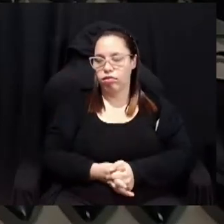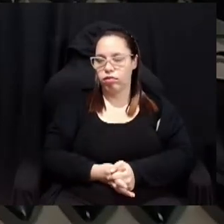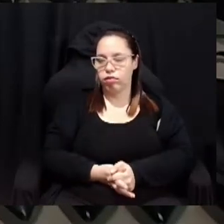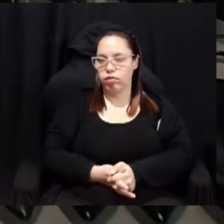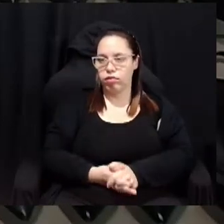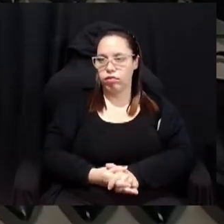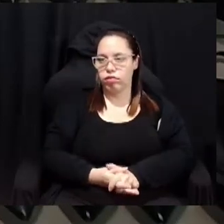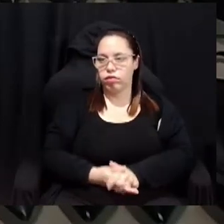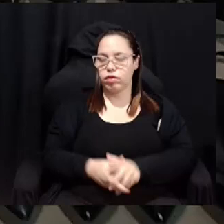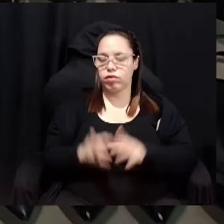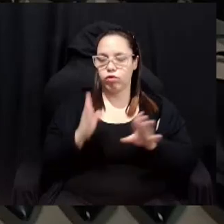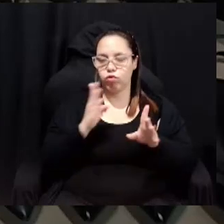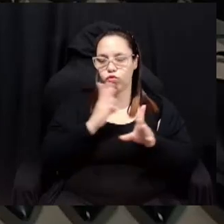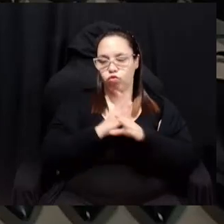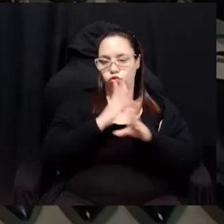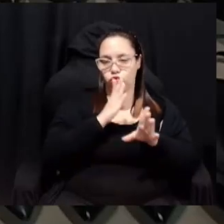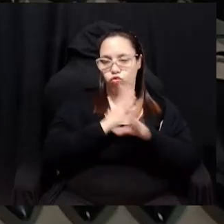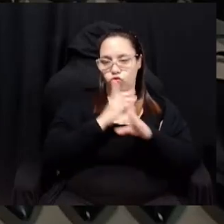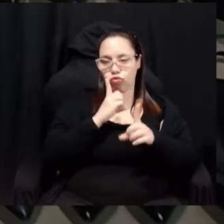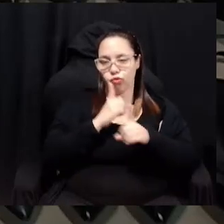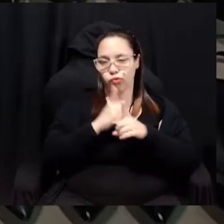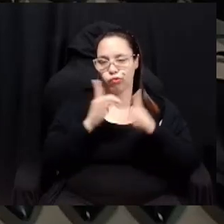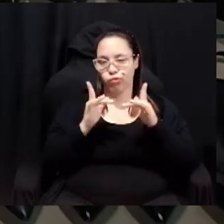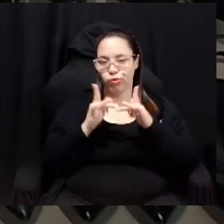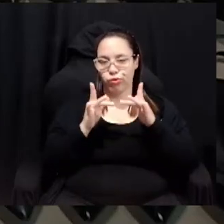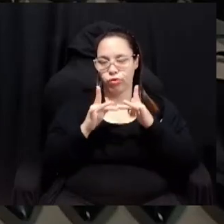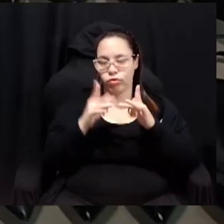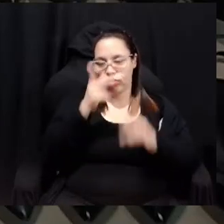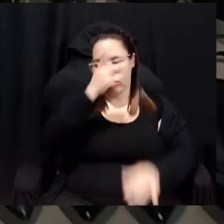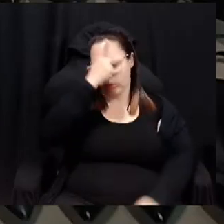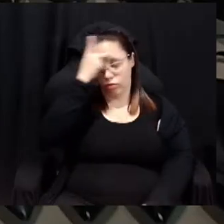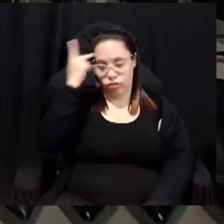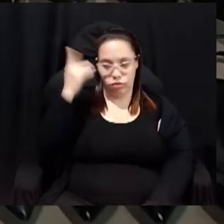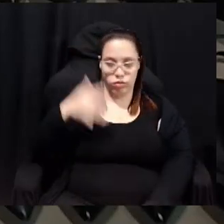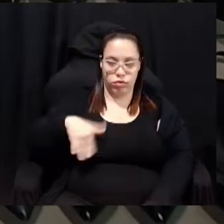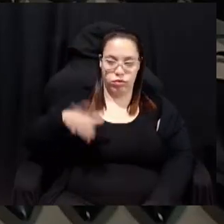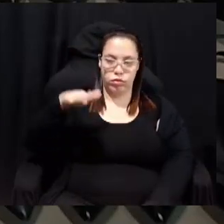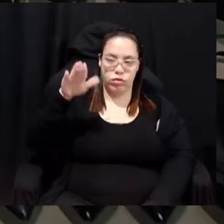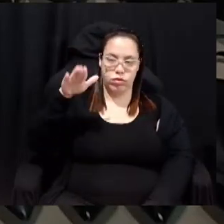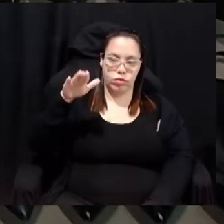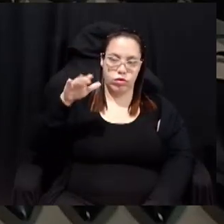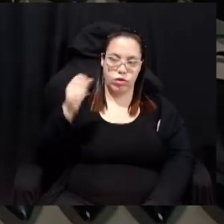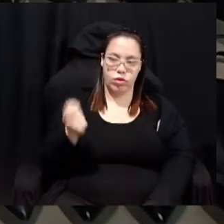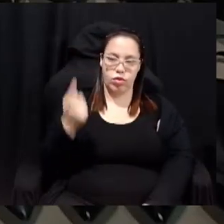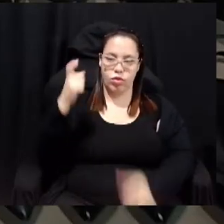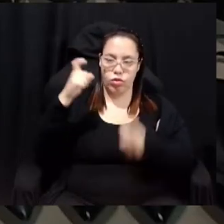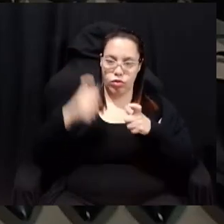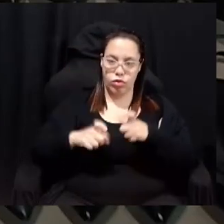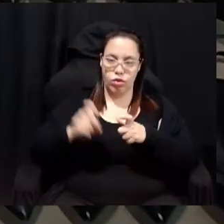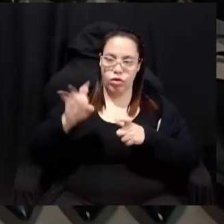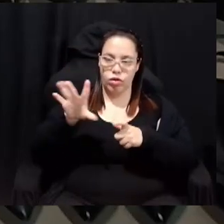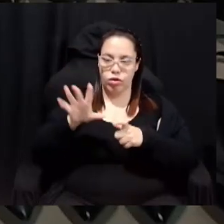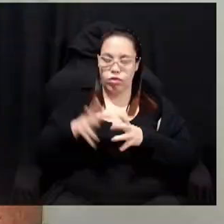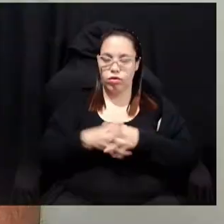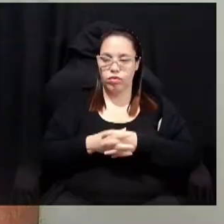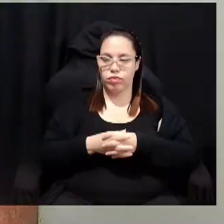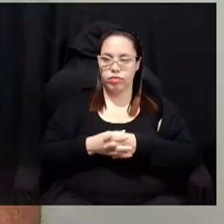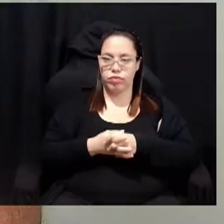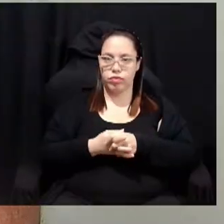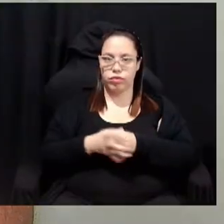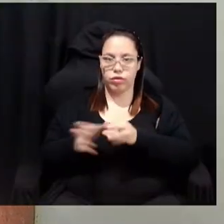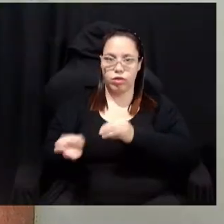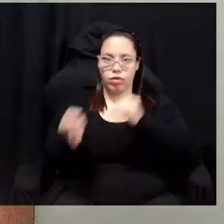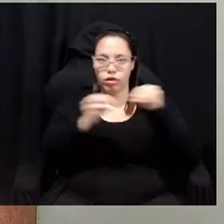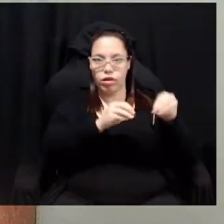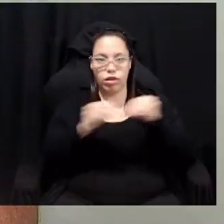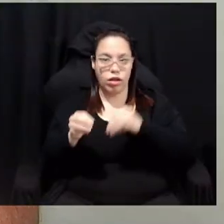esse contato, de estar com mais pessoas, estando num único lugar só, né? Sem precisar se deslocar ali. Até